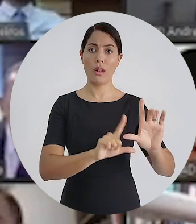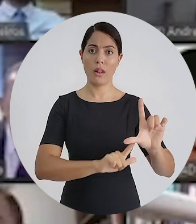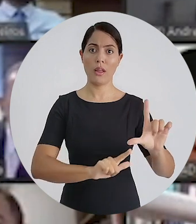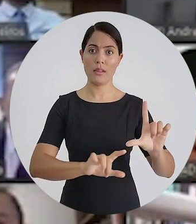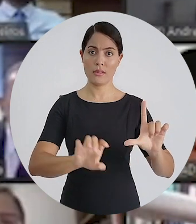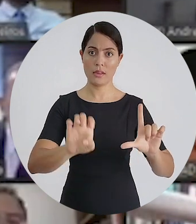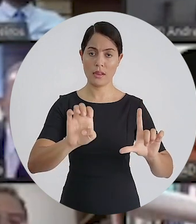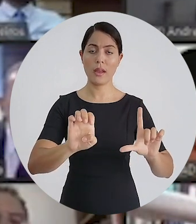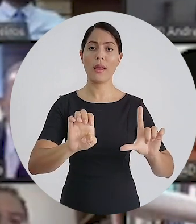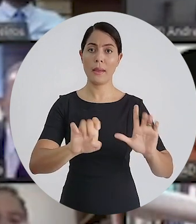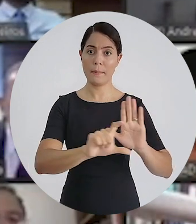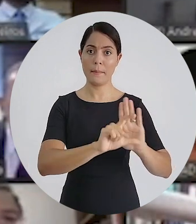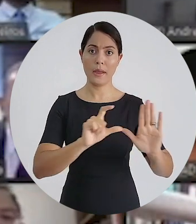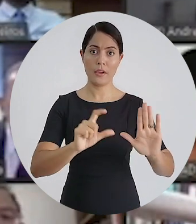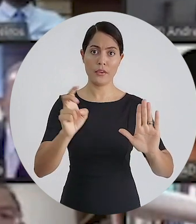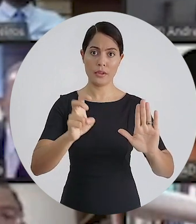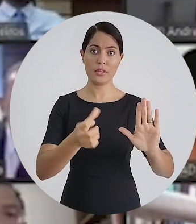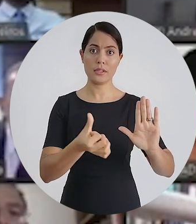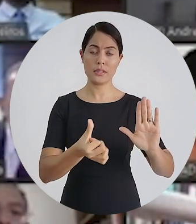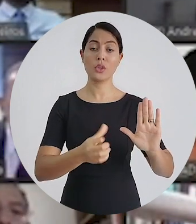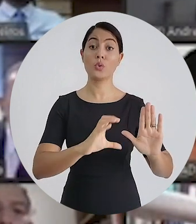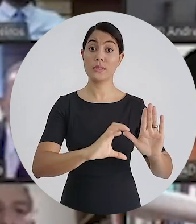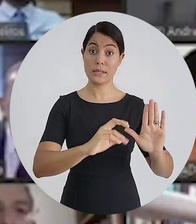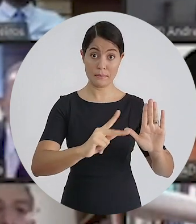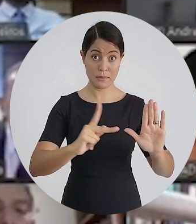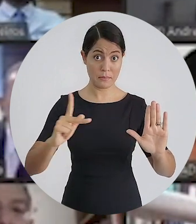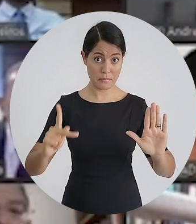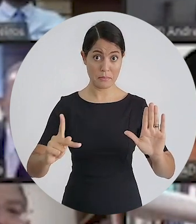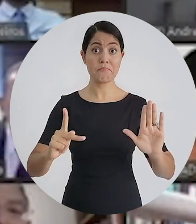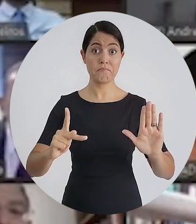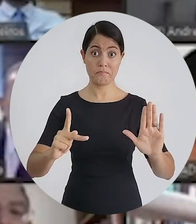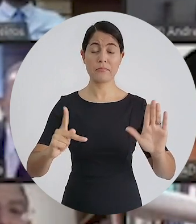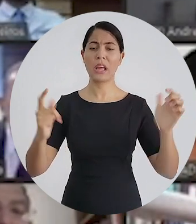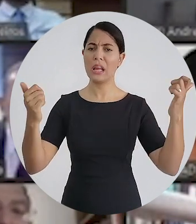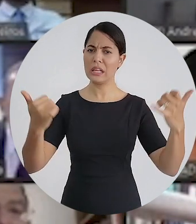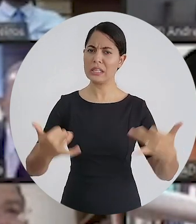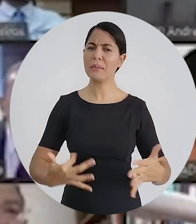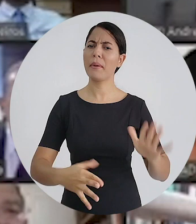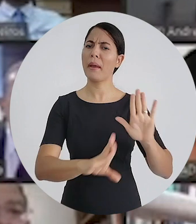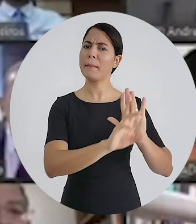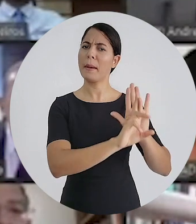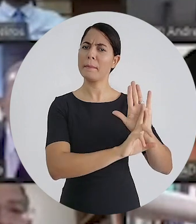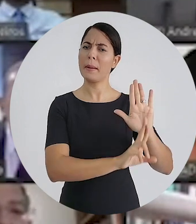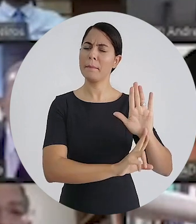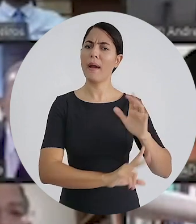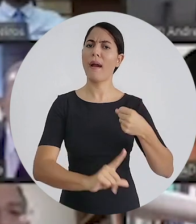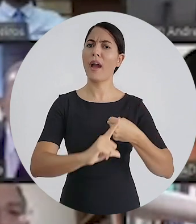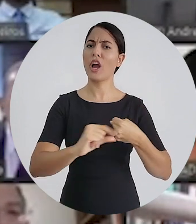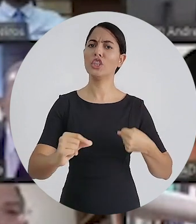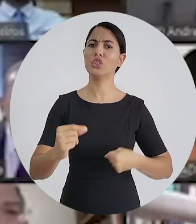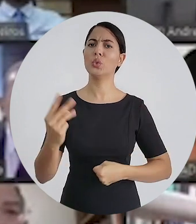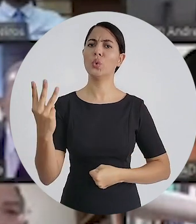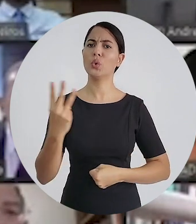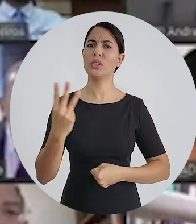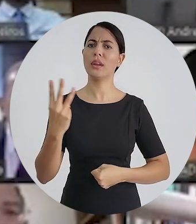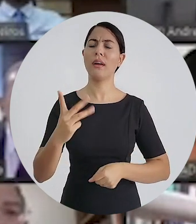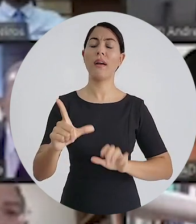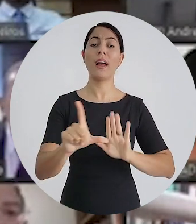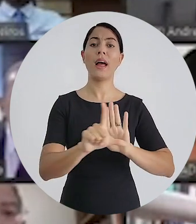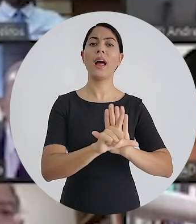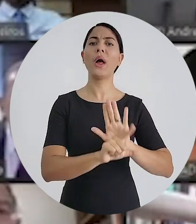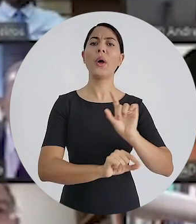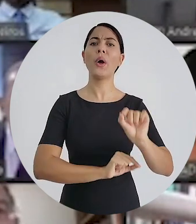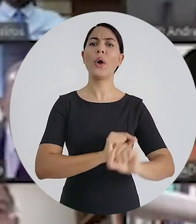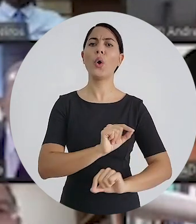e seus parágrafos 3º, 4º, 5º e 6º do Código de Processo Penal, cuja redação foi conferida pelo artigo 3º da